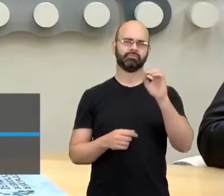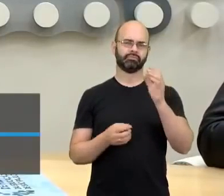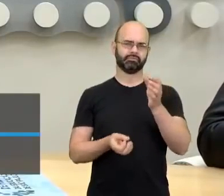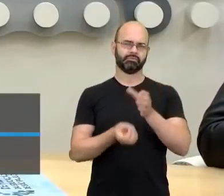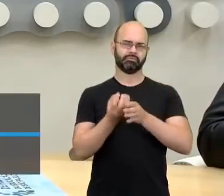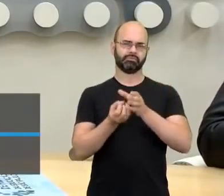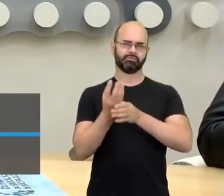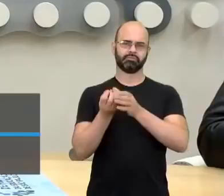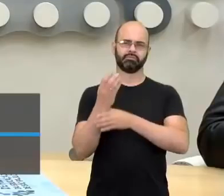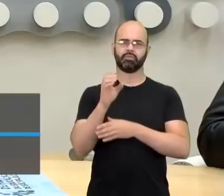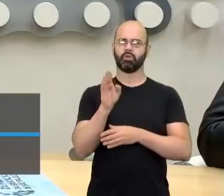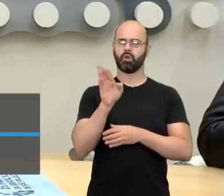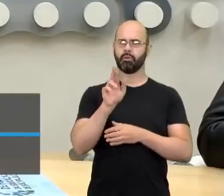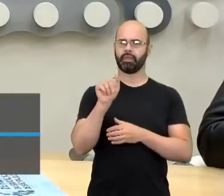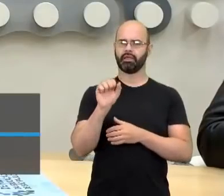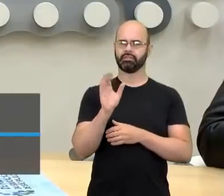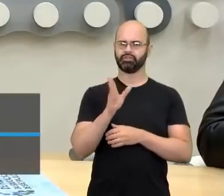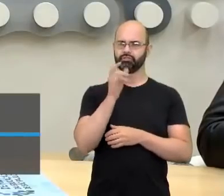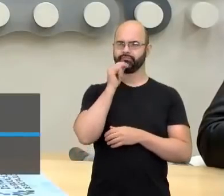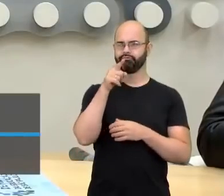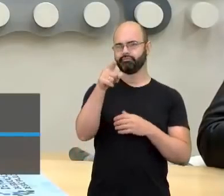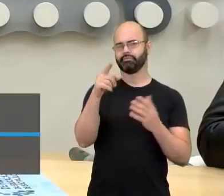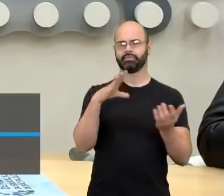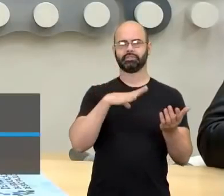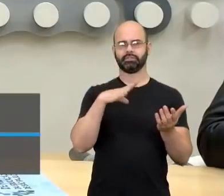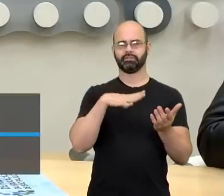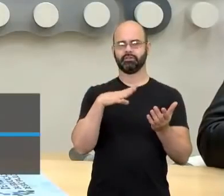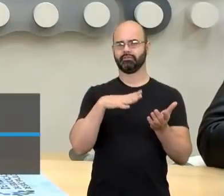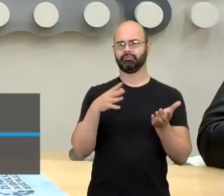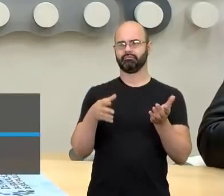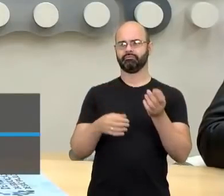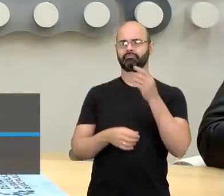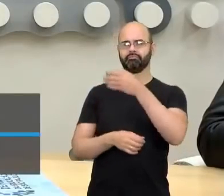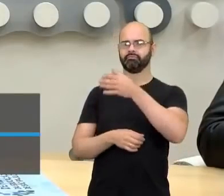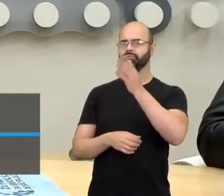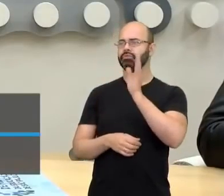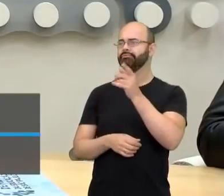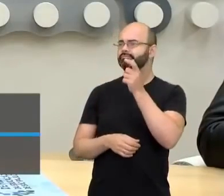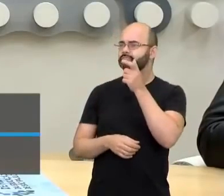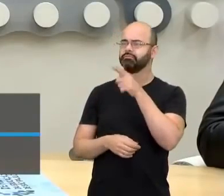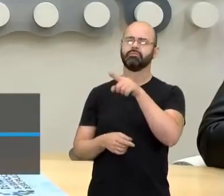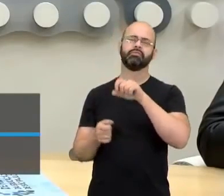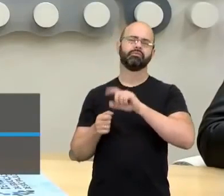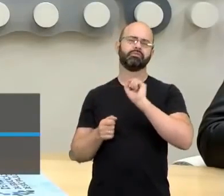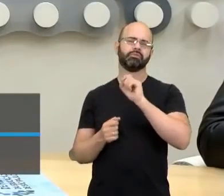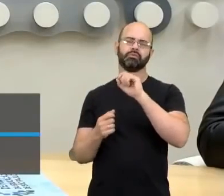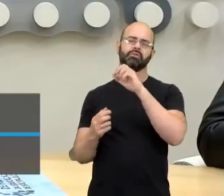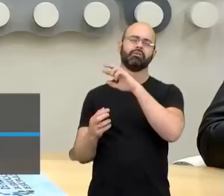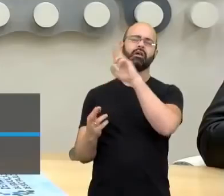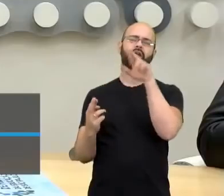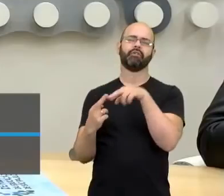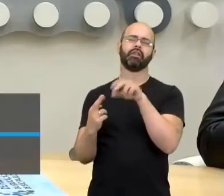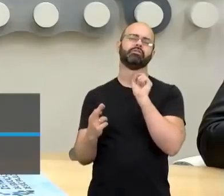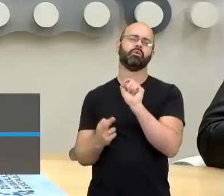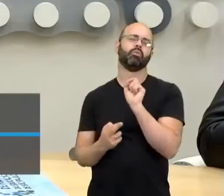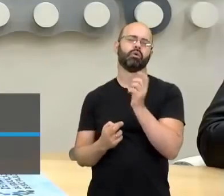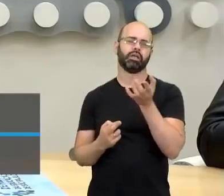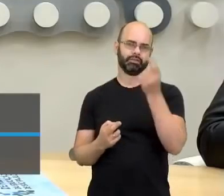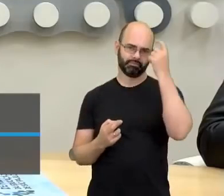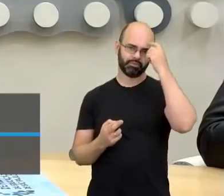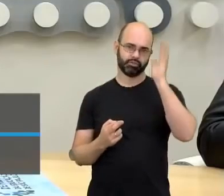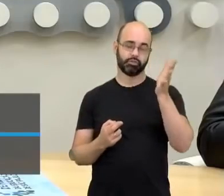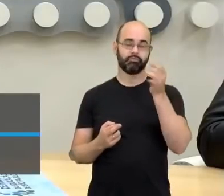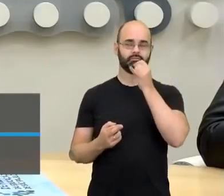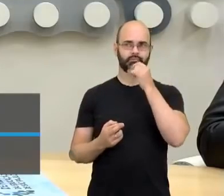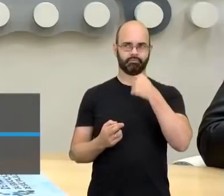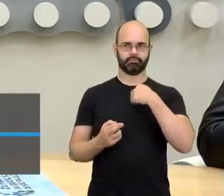procurou saber um monumento, uma escultura que tem na sua cidade, sobre o que é, sobre quem que ela faz, a referência? Então, assim, na